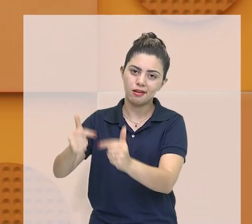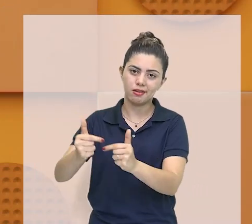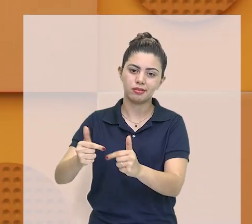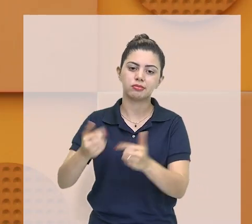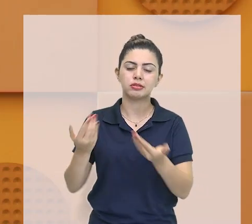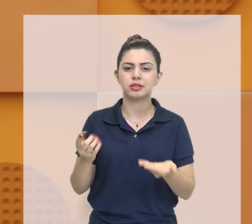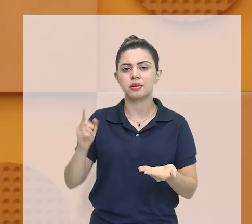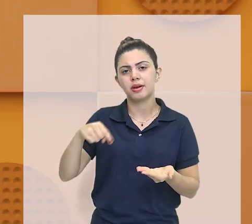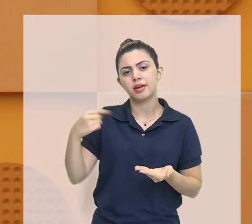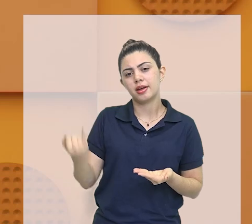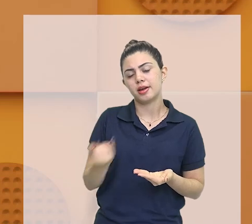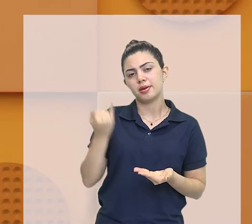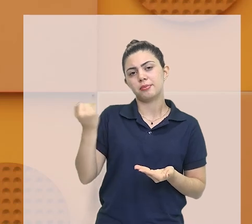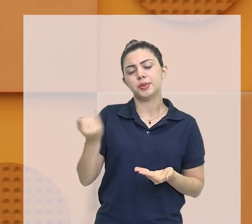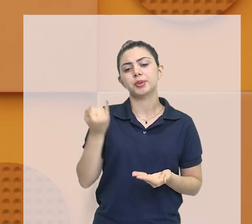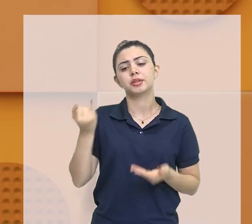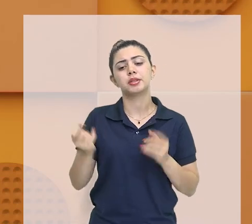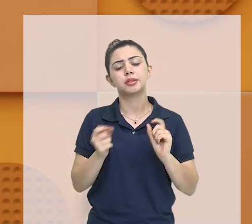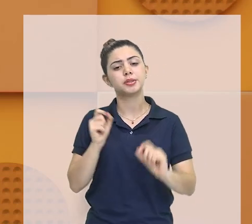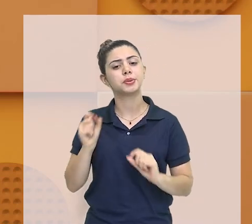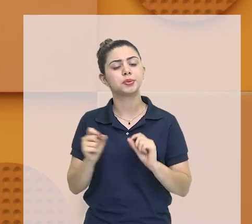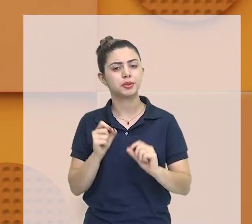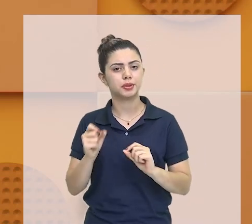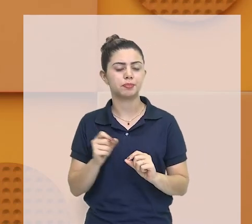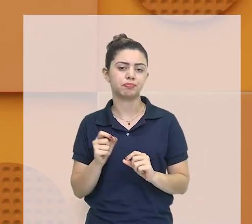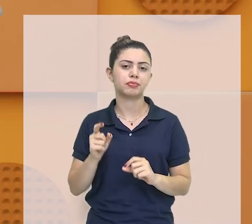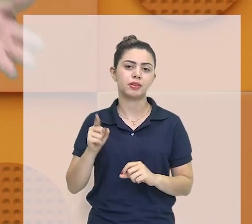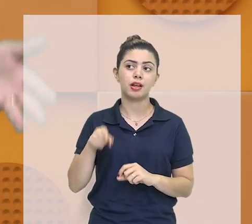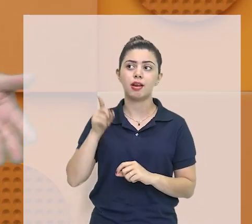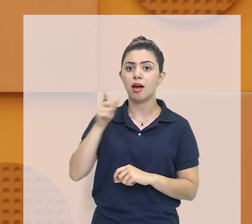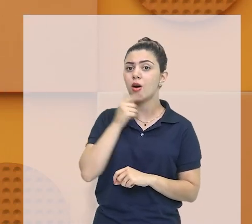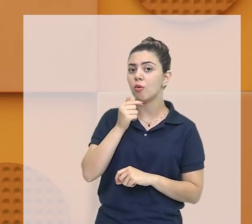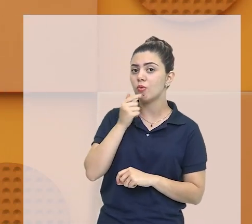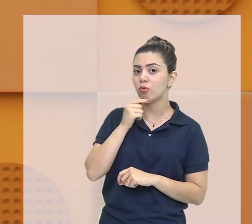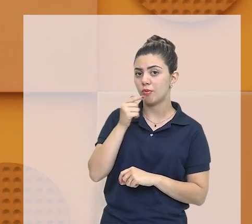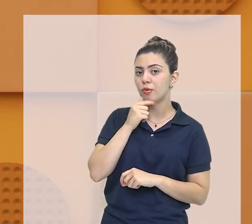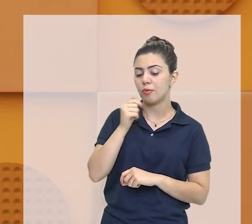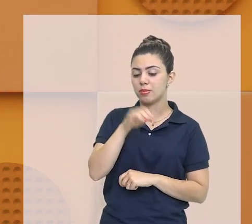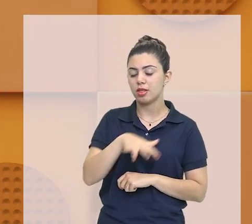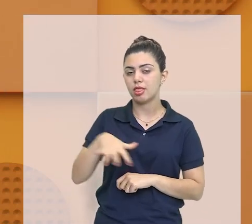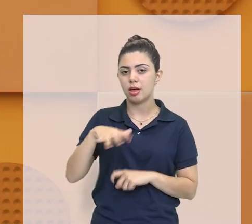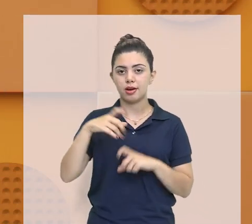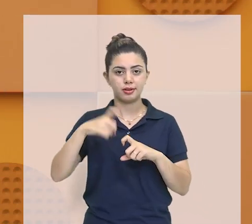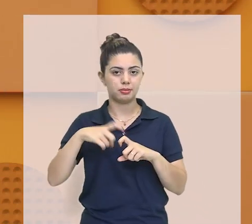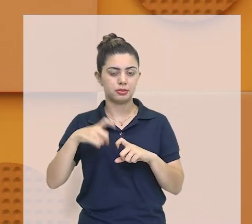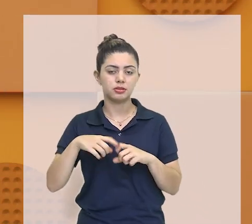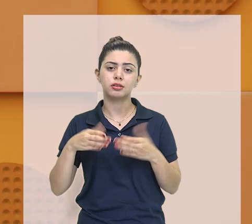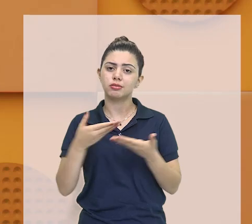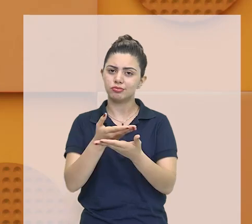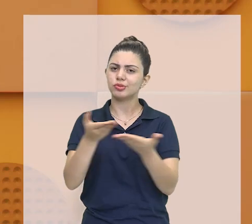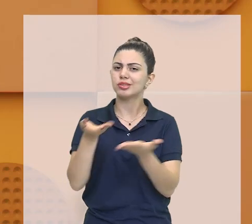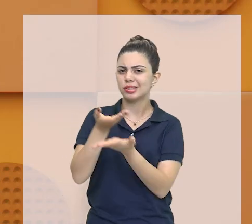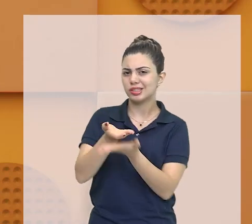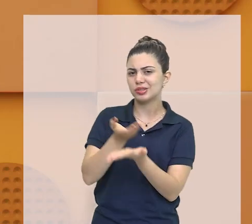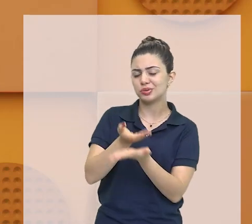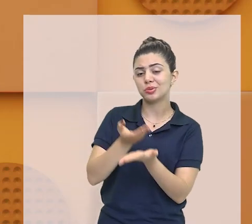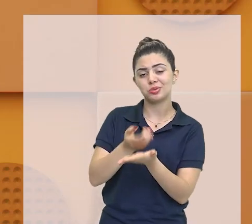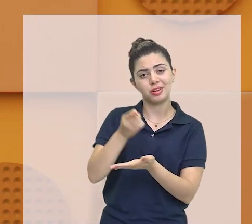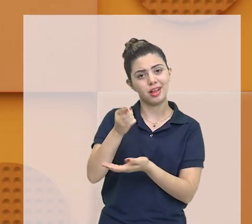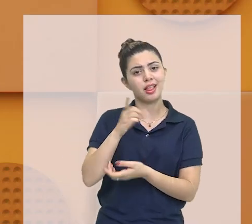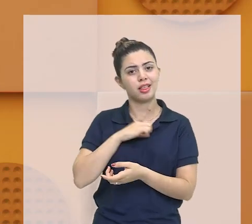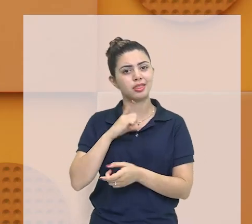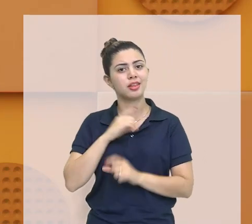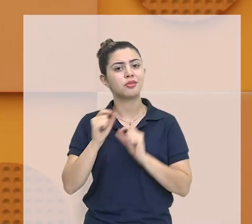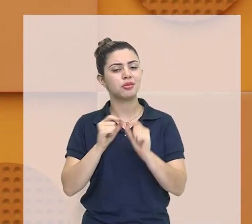a importância também, não é mesmo, aí, né, do Hipócrates para a medicina. Então, vocês também vão estudar lá na